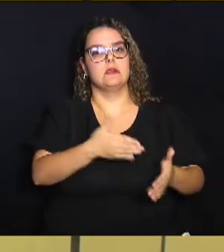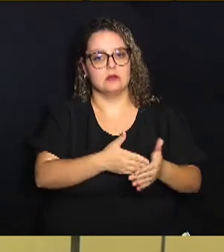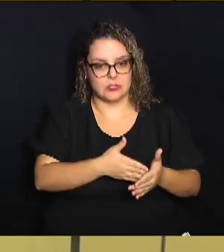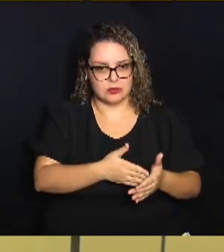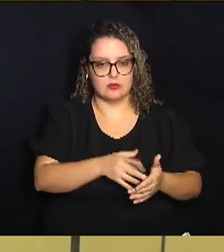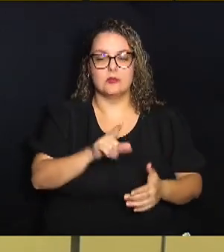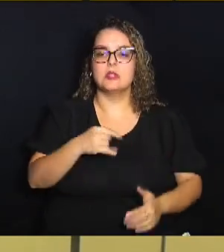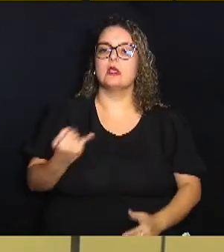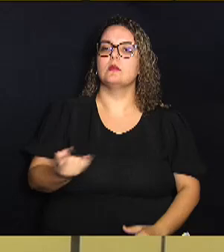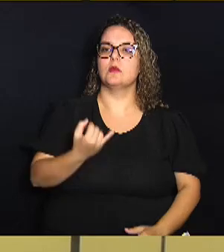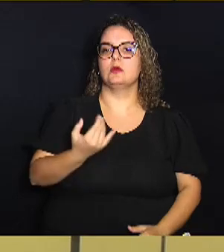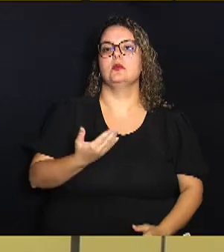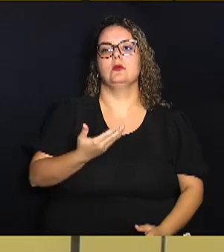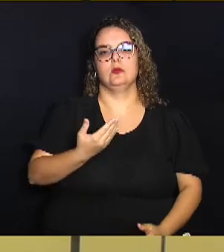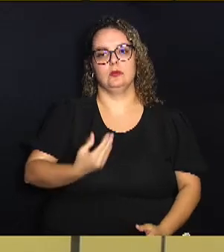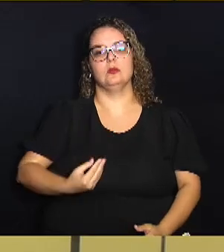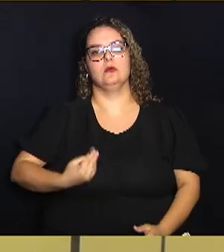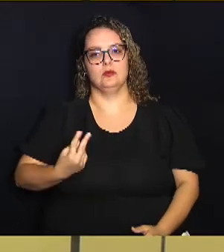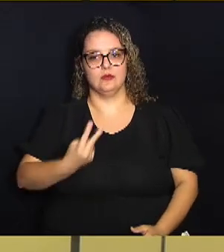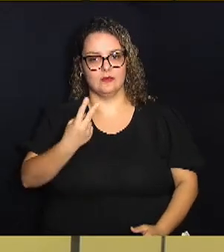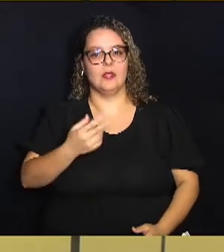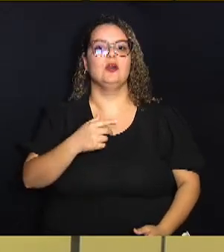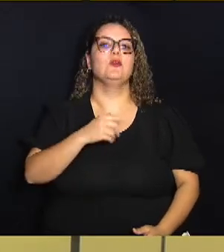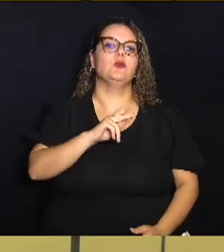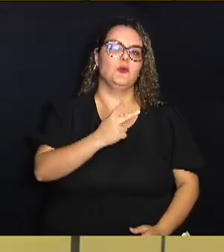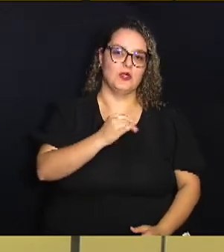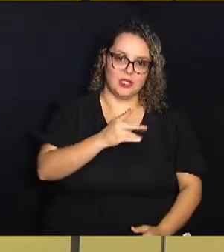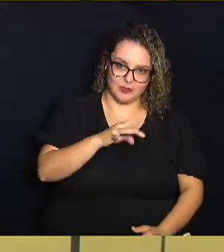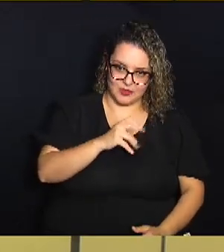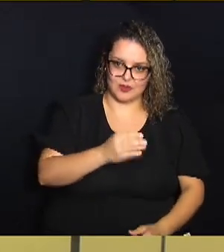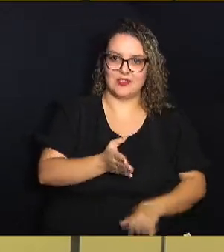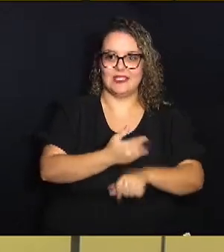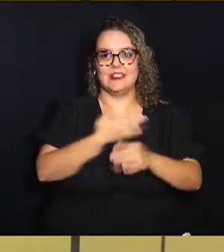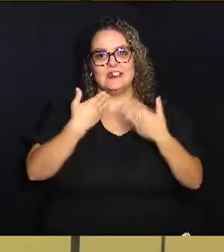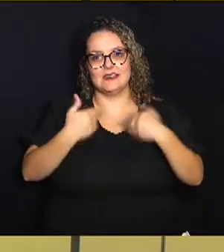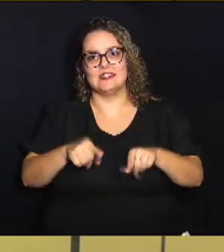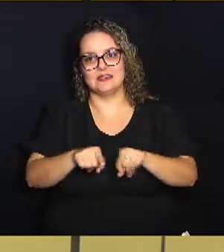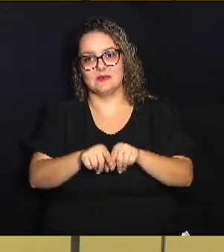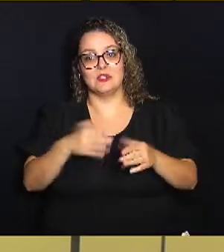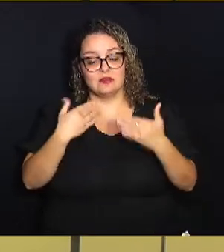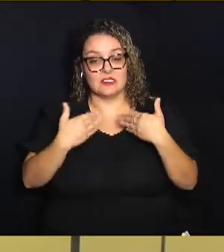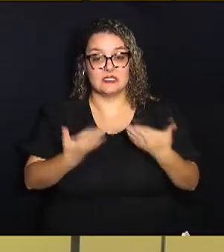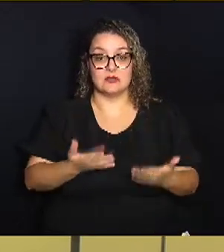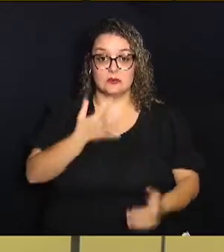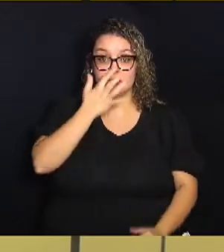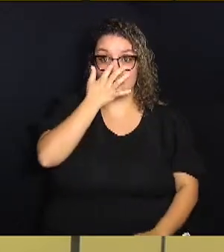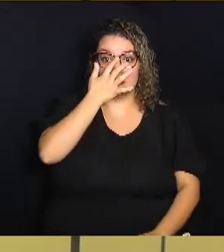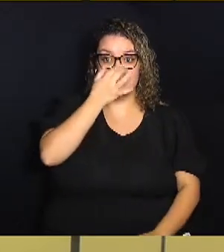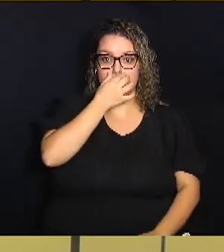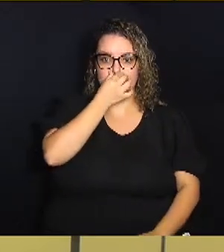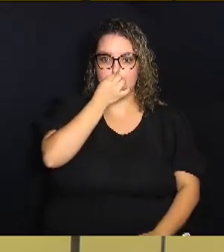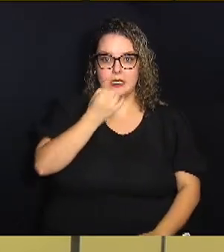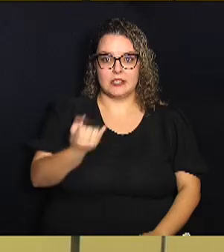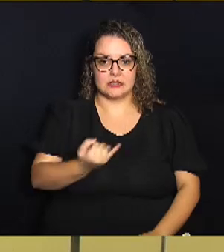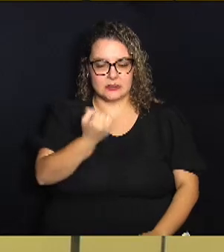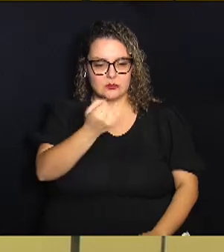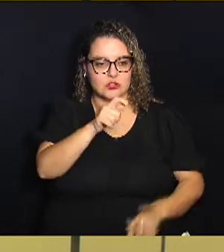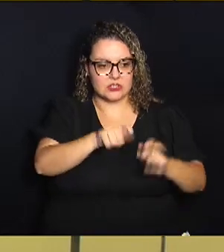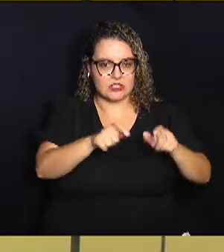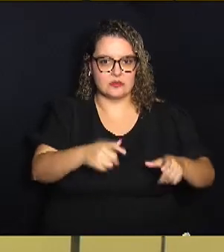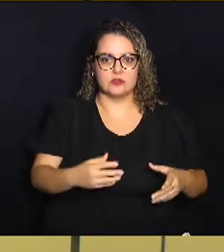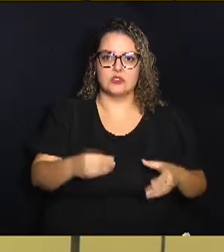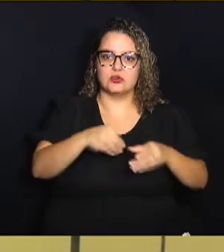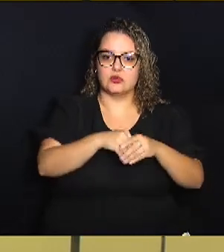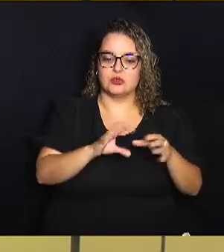isso é importante no híbrido. A gente até falava também no nosso bate-papo anterior aqui, de essa importância das pessoas